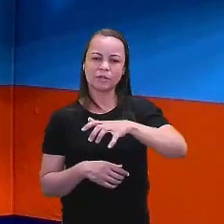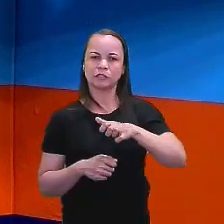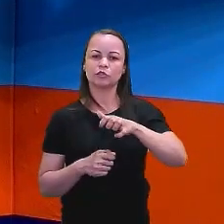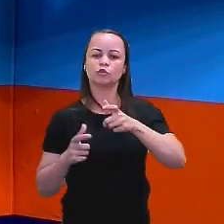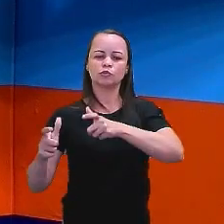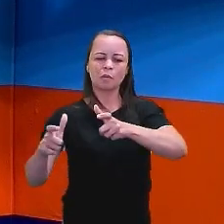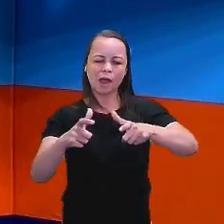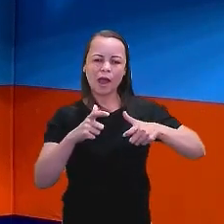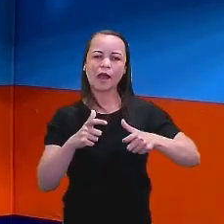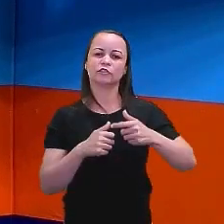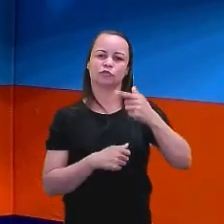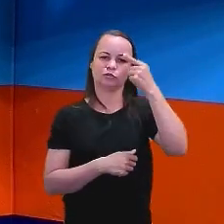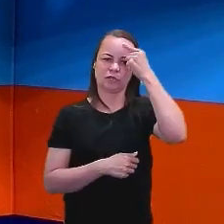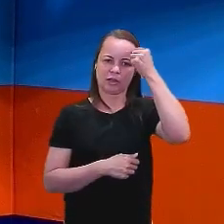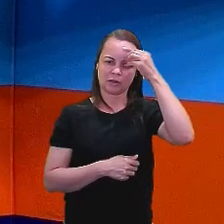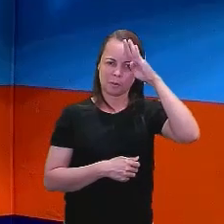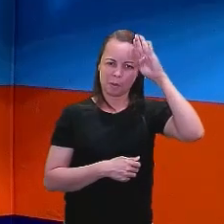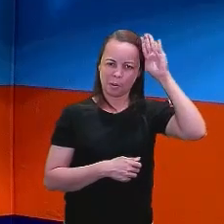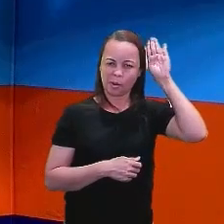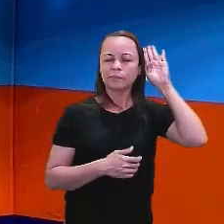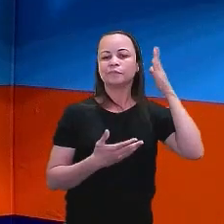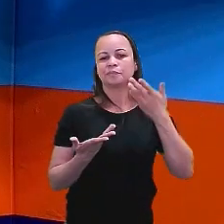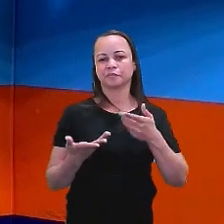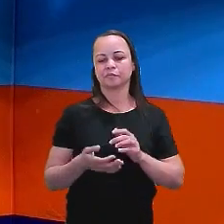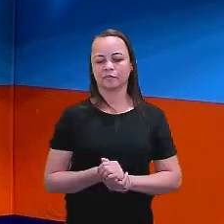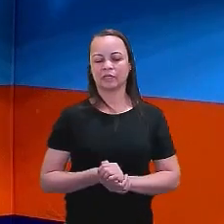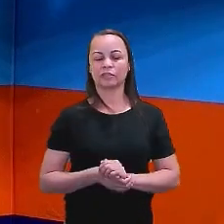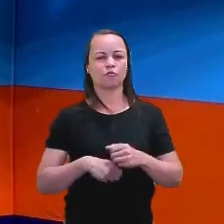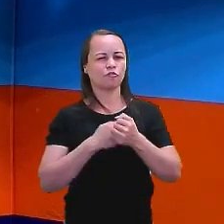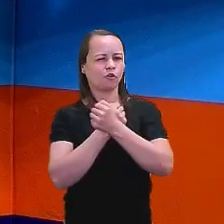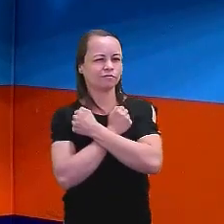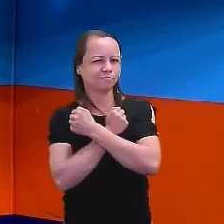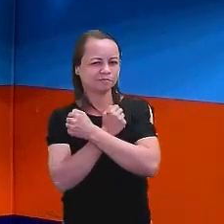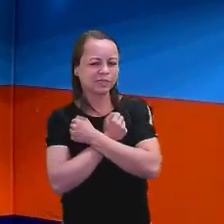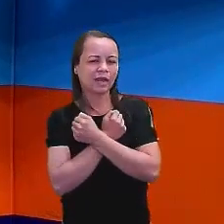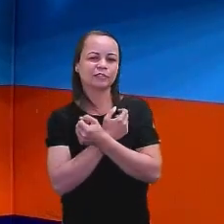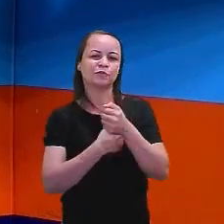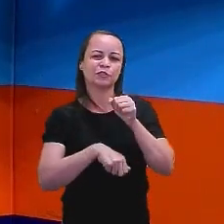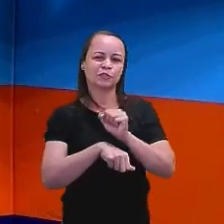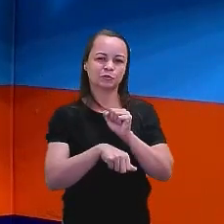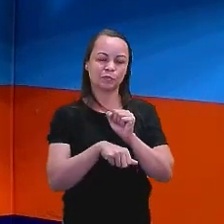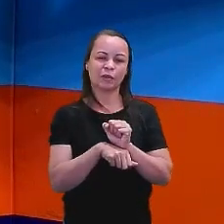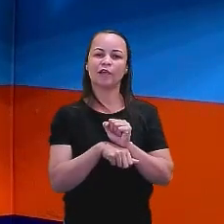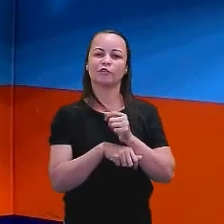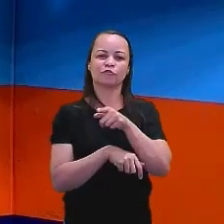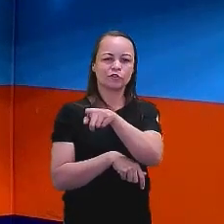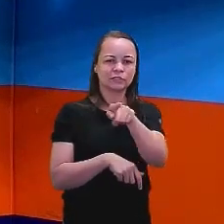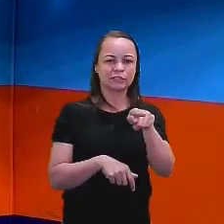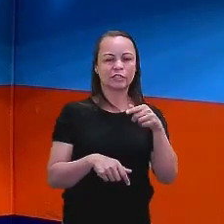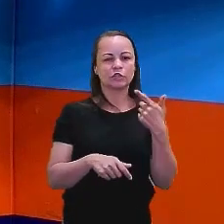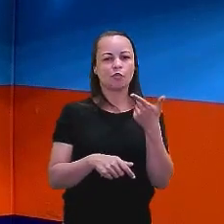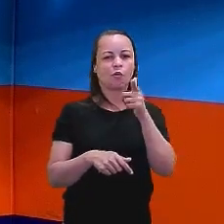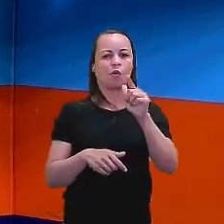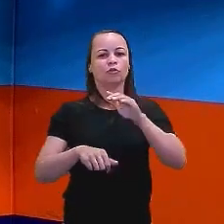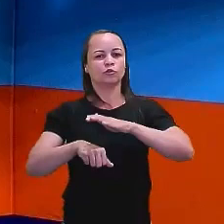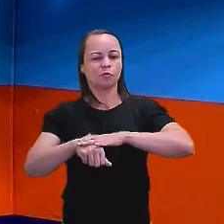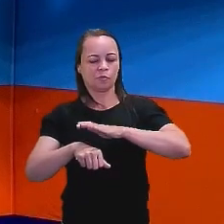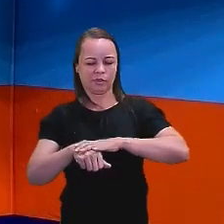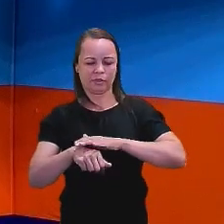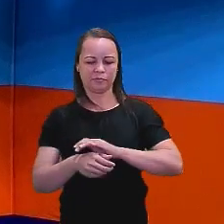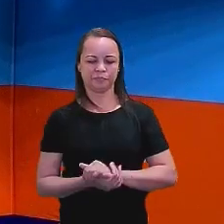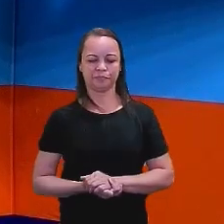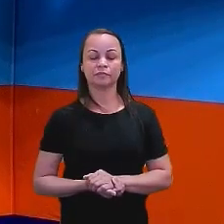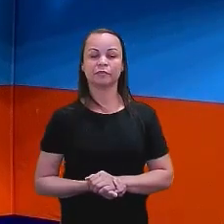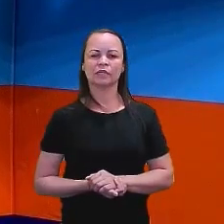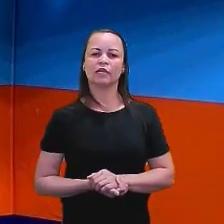espaços acadêmicos. Tá bom? Então, um forte abraço. Eu espero vocês num outro momento. Agradeço também a